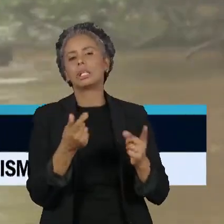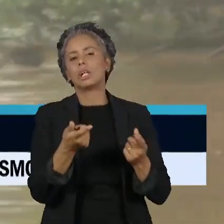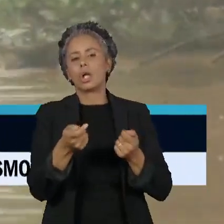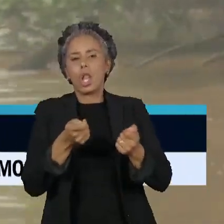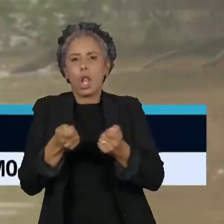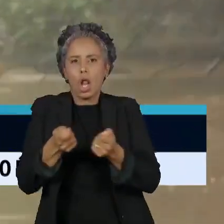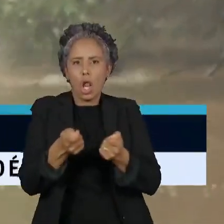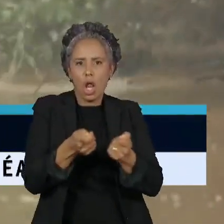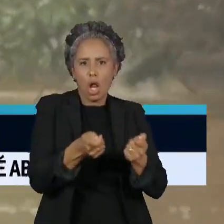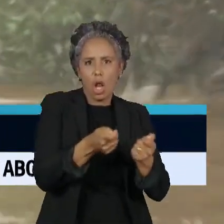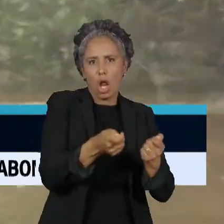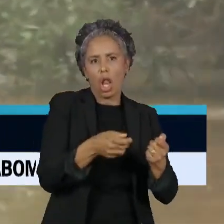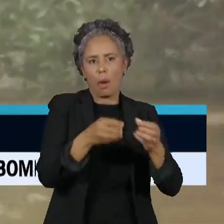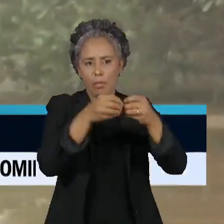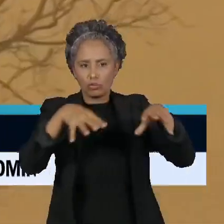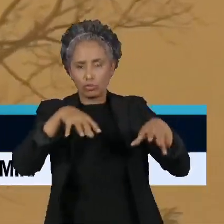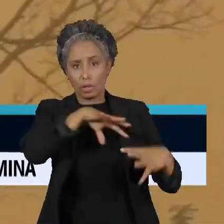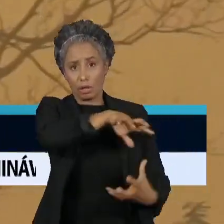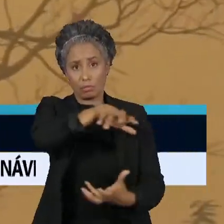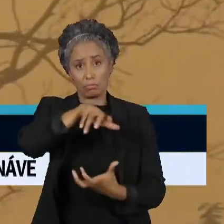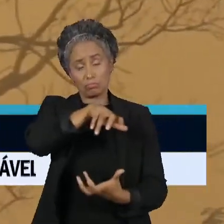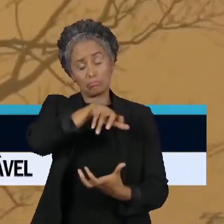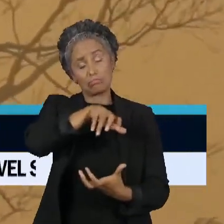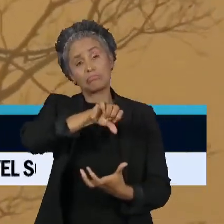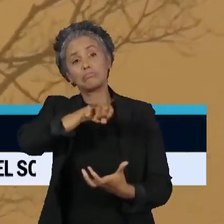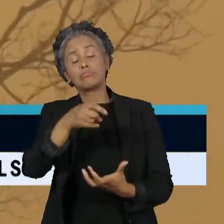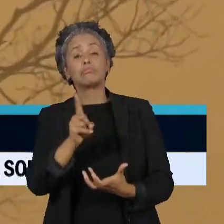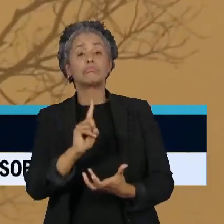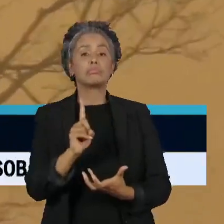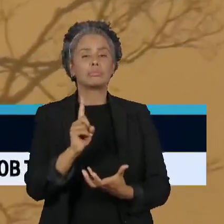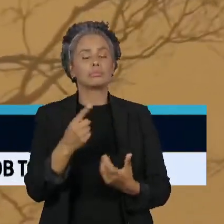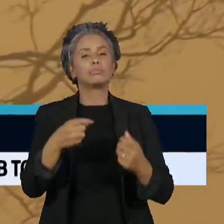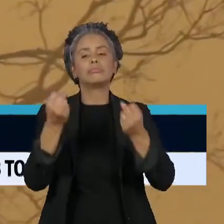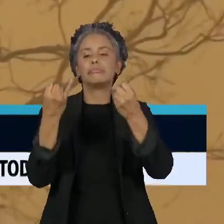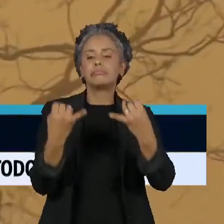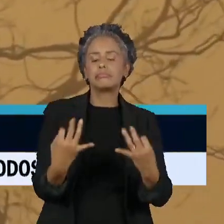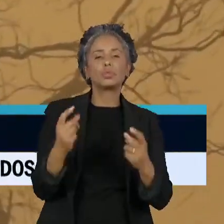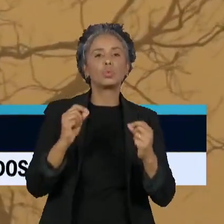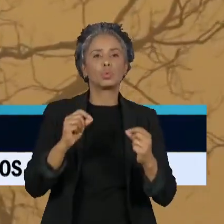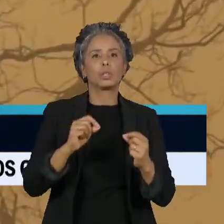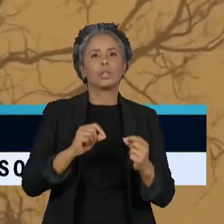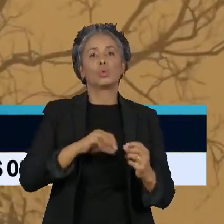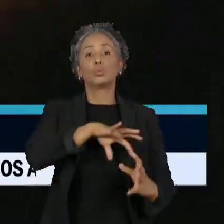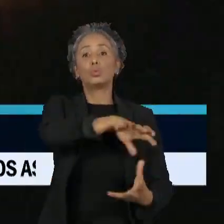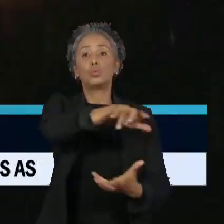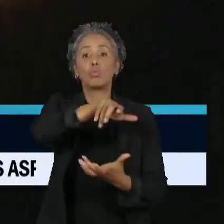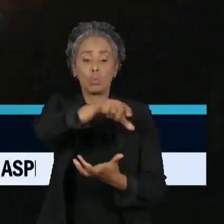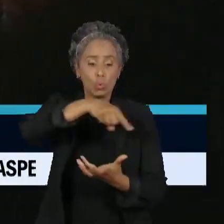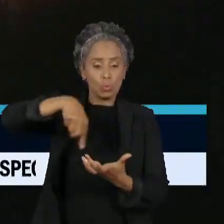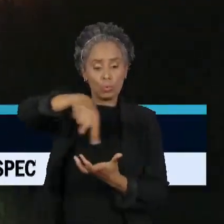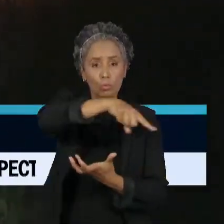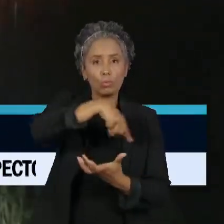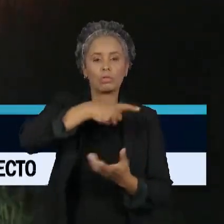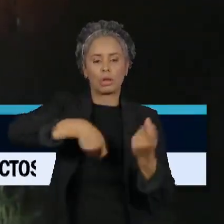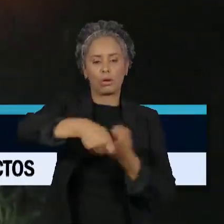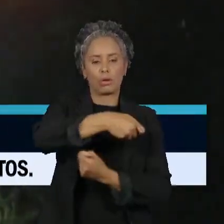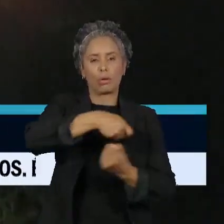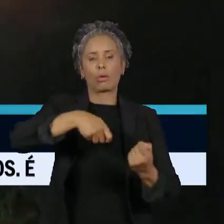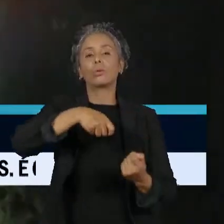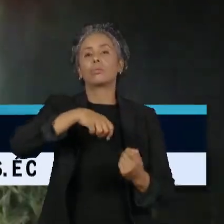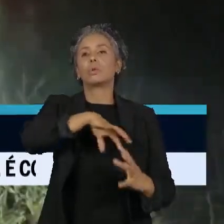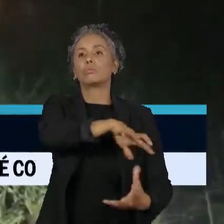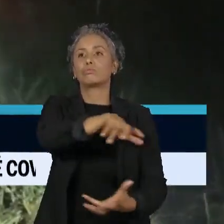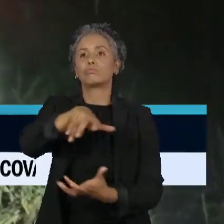controlar a sua destruição. Ele descreve que, em nível mundial, ao mesmo tempo que a economia global dobrou